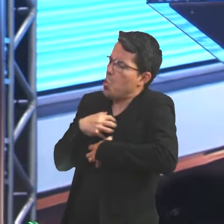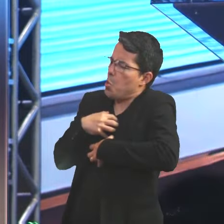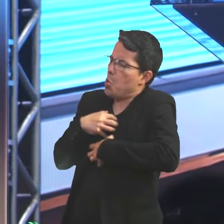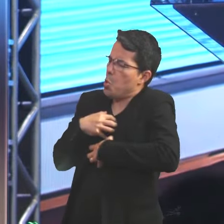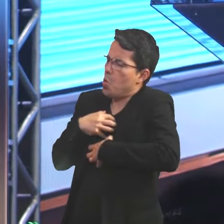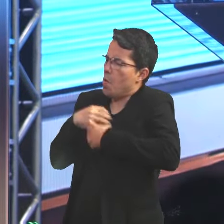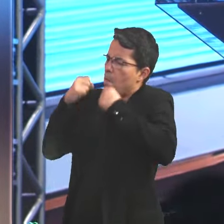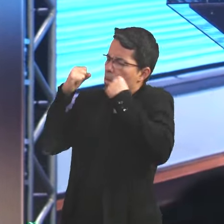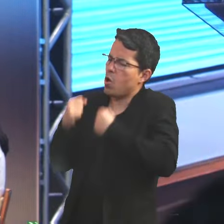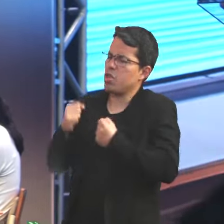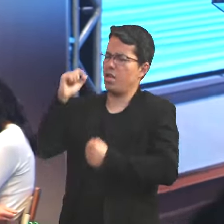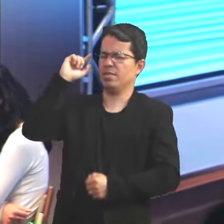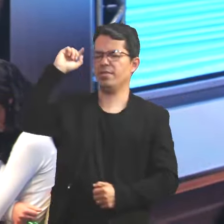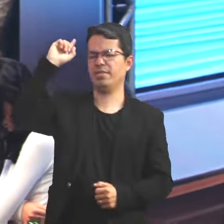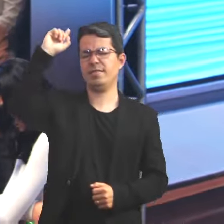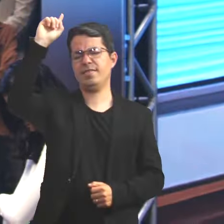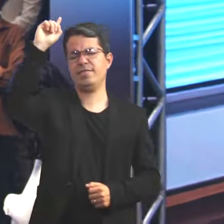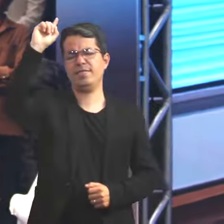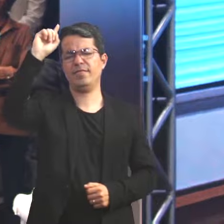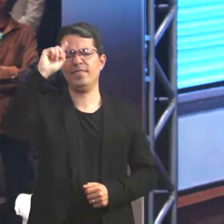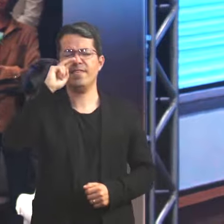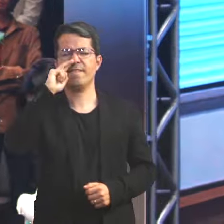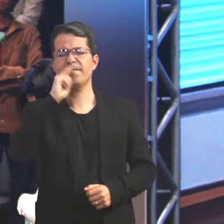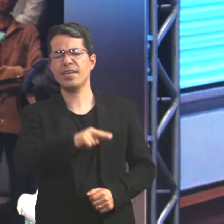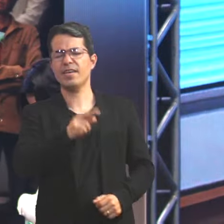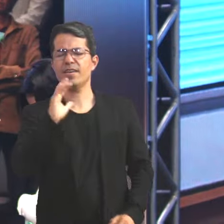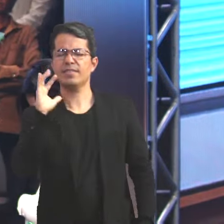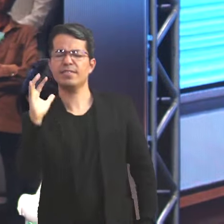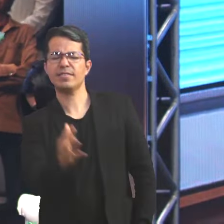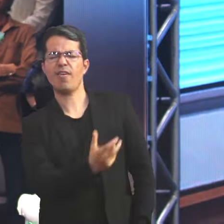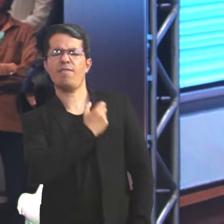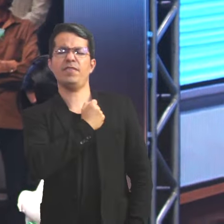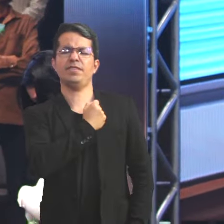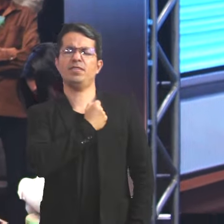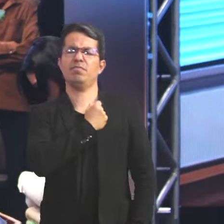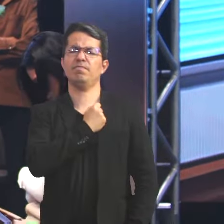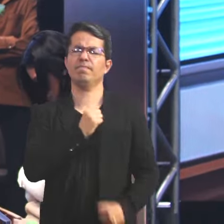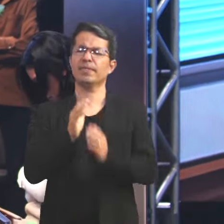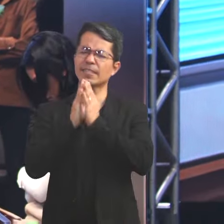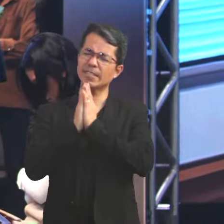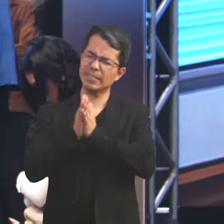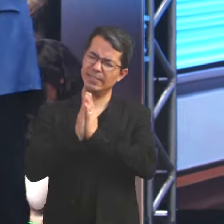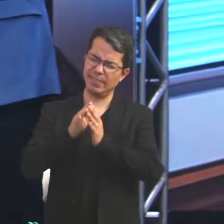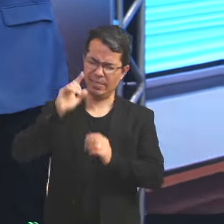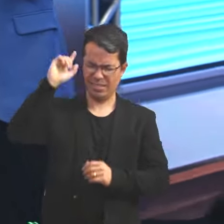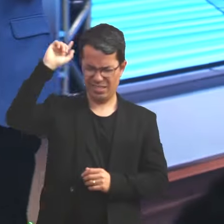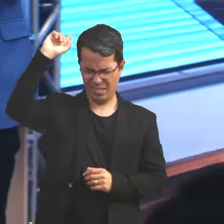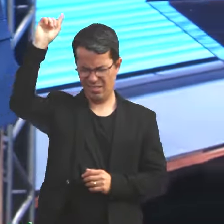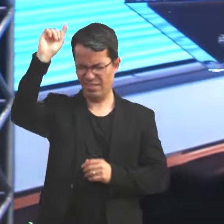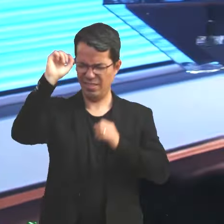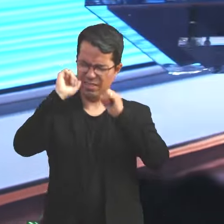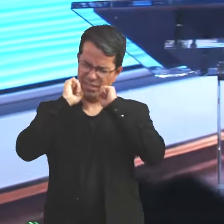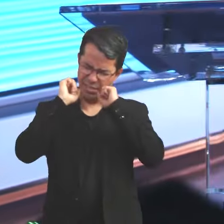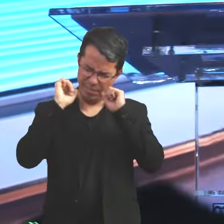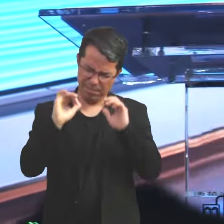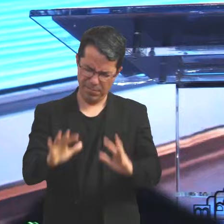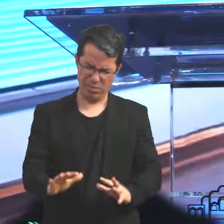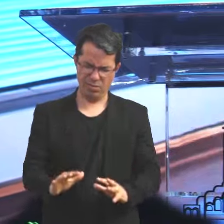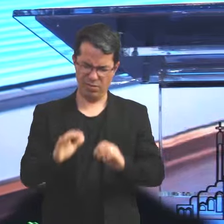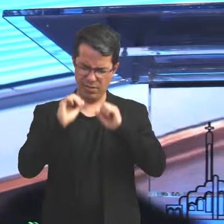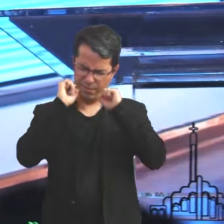ver movimento de salvação acontecendo através das suas vidas Derrama O Teu